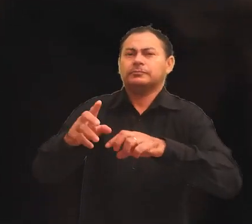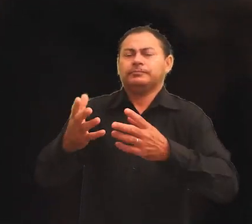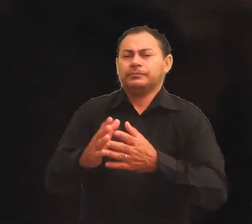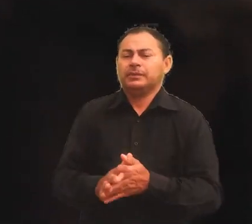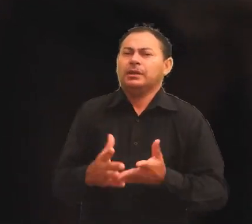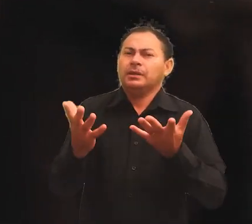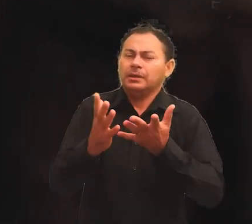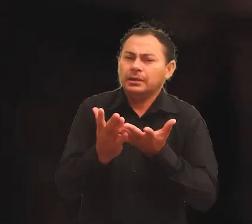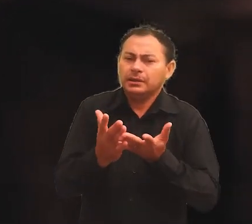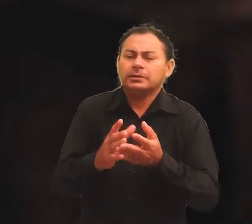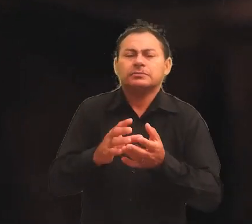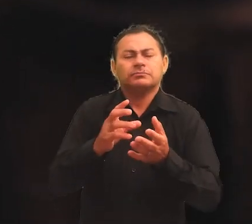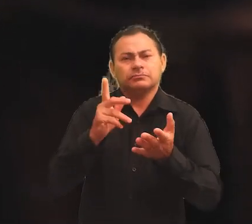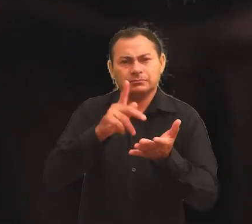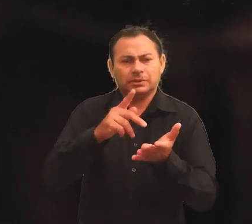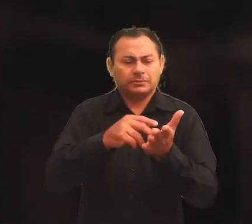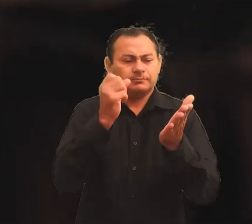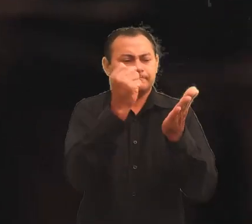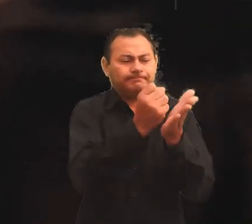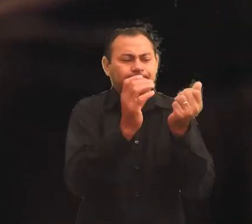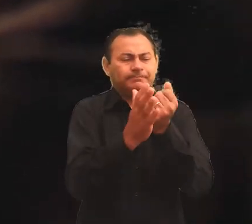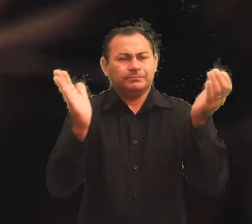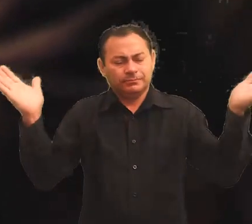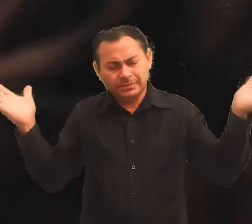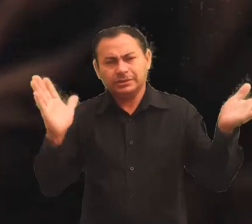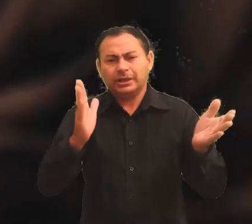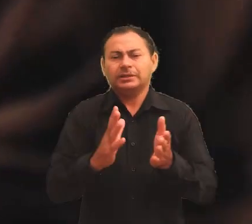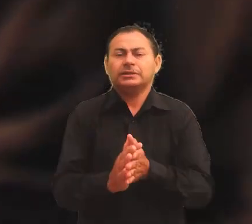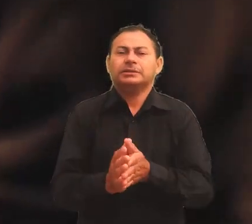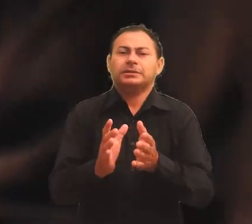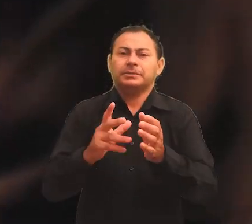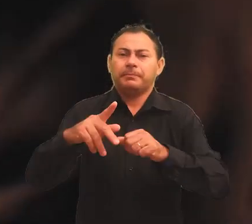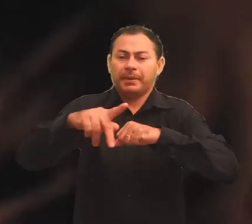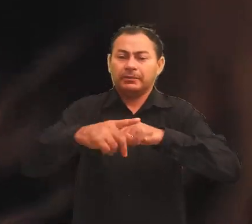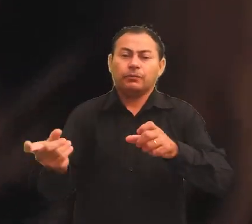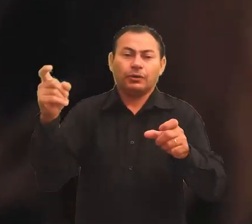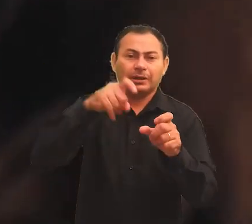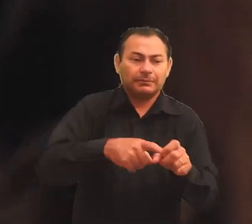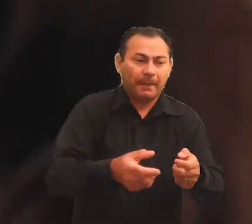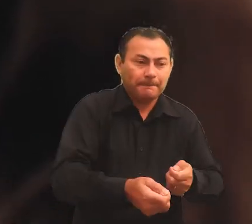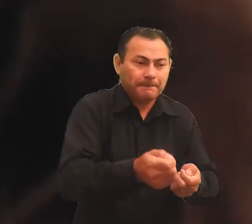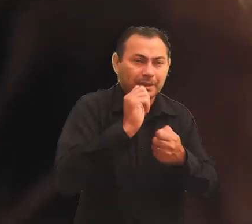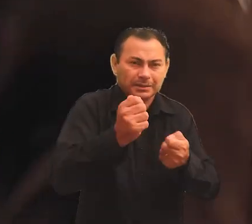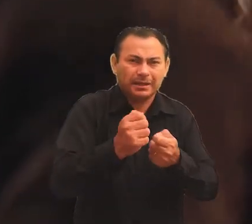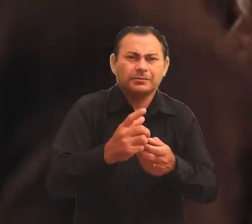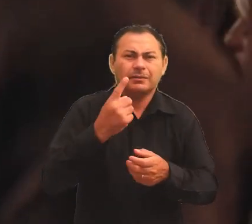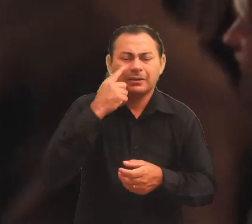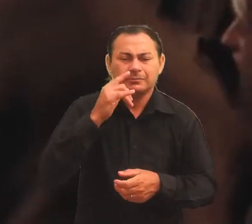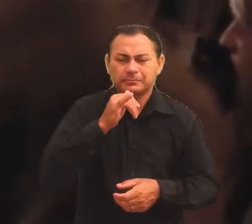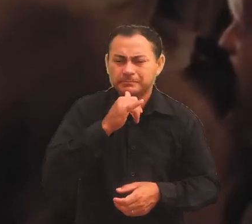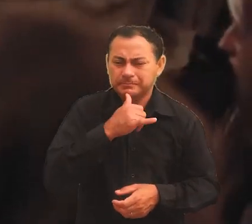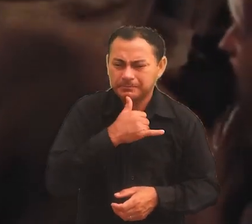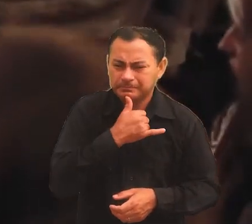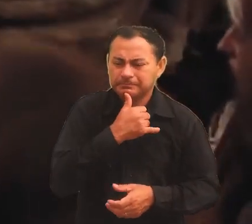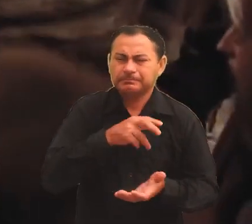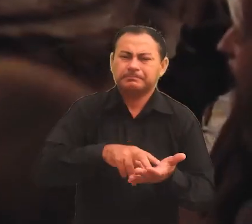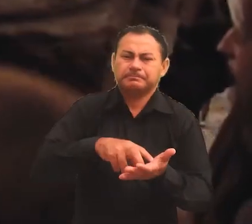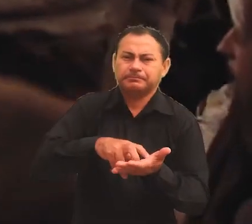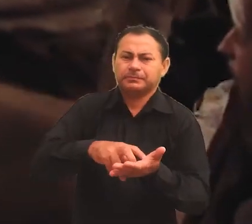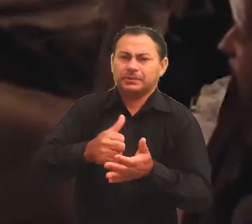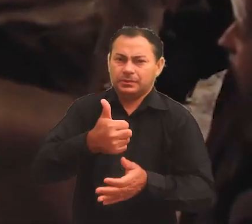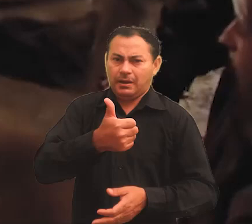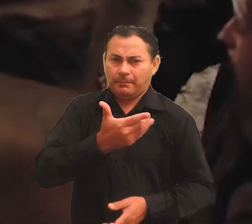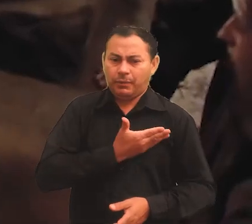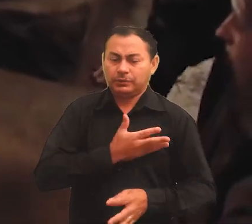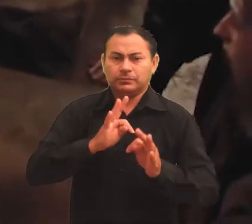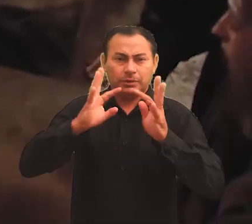e aparentemente Pedro tinha voltado a pescar. Dá para imaginar, não dá? Dá para imaginar o desânimo e o desapontamento